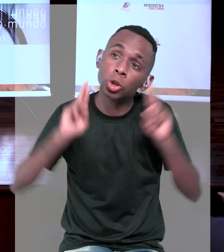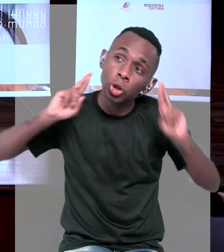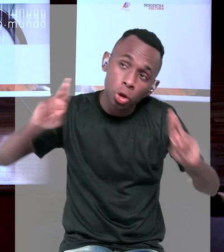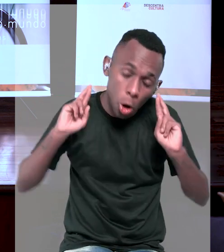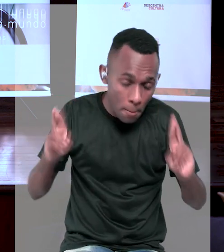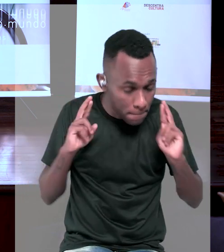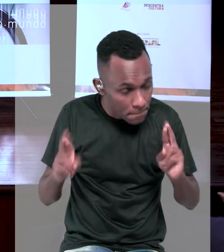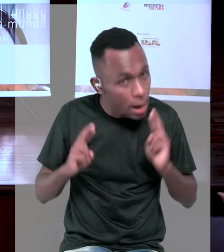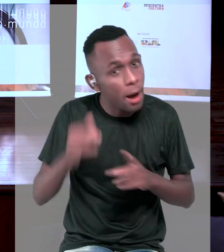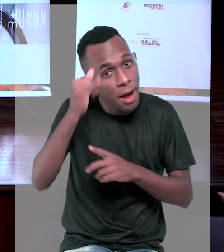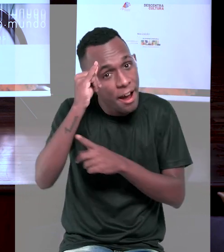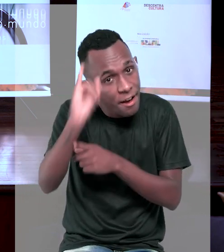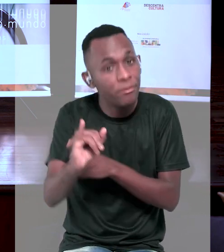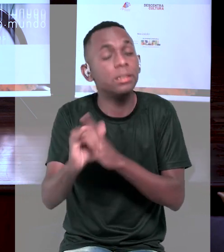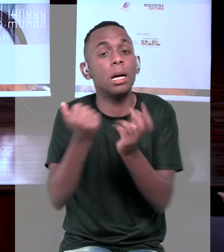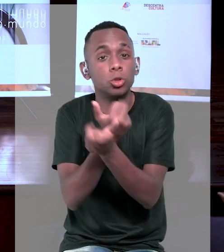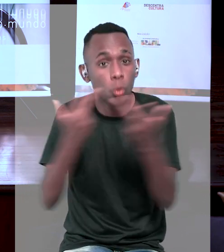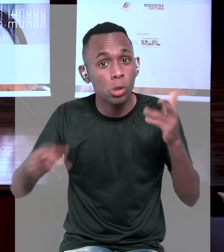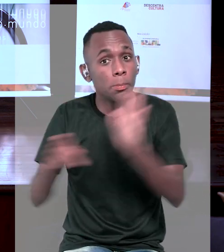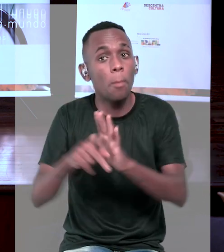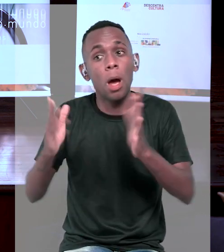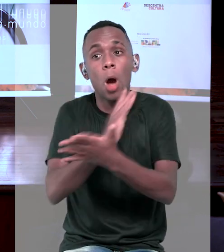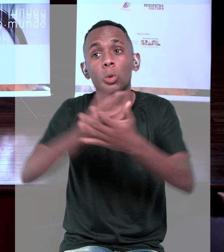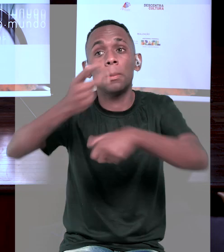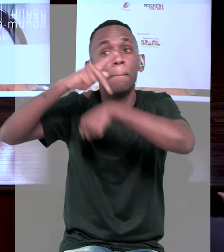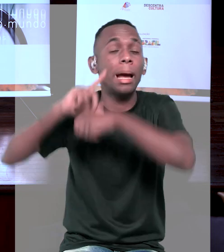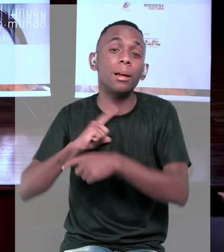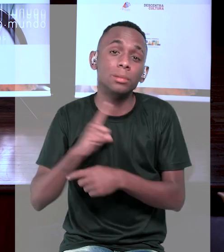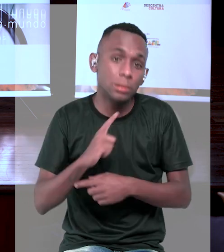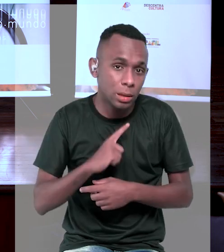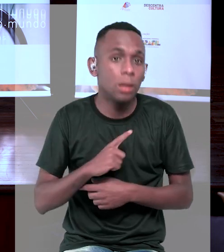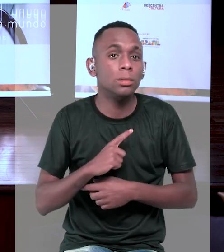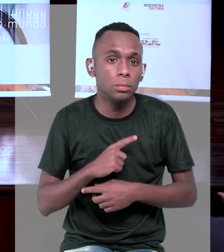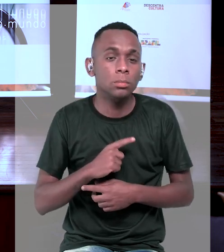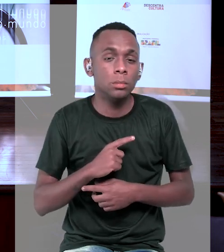as armas táticas, chamadas armas táticas.